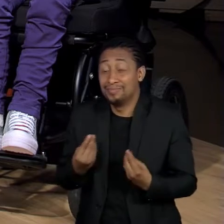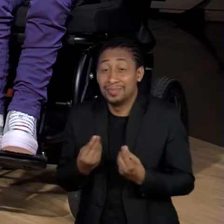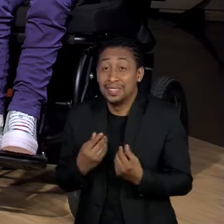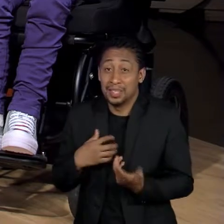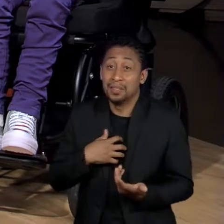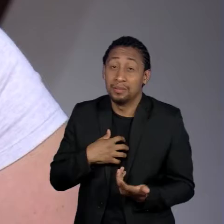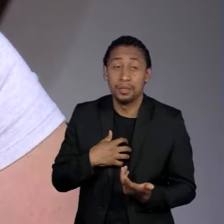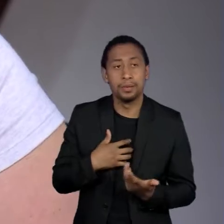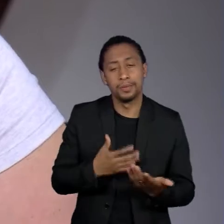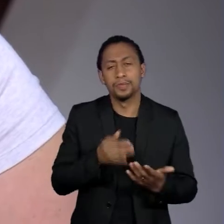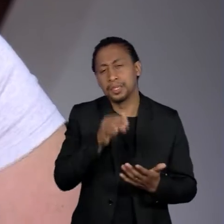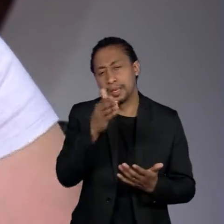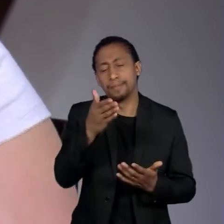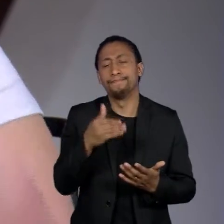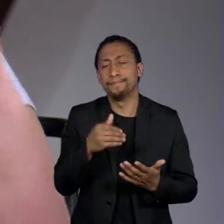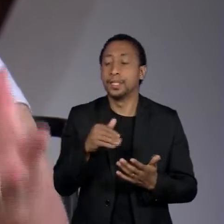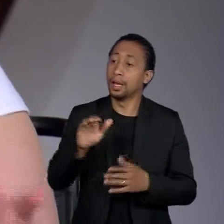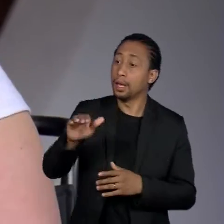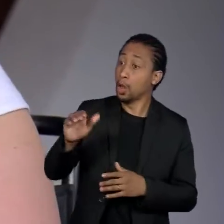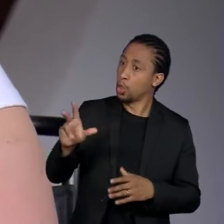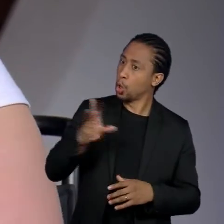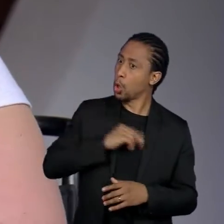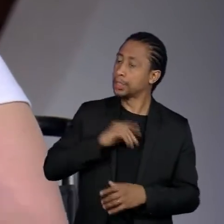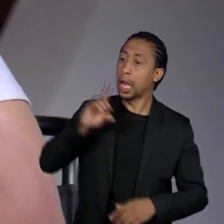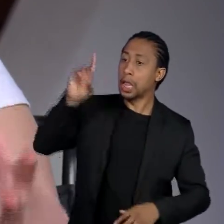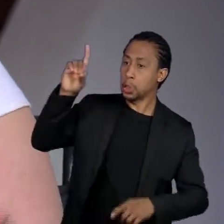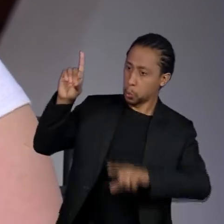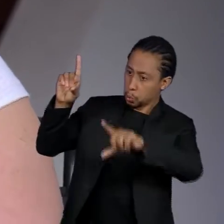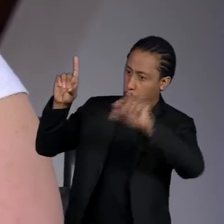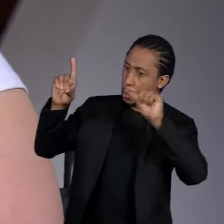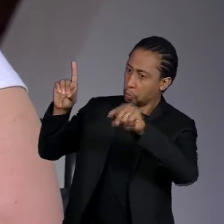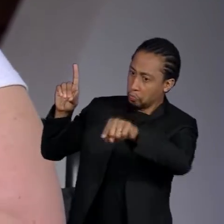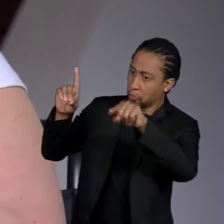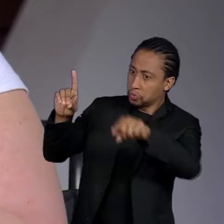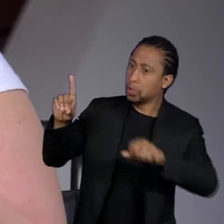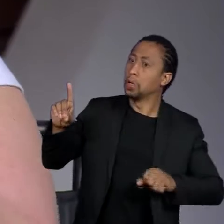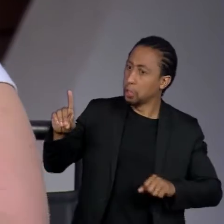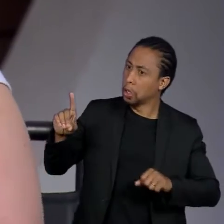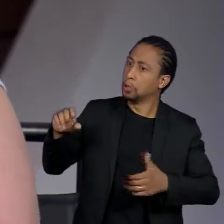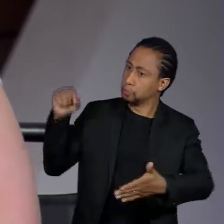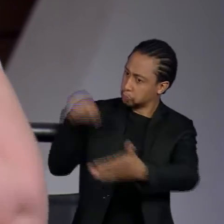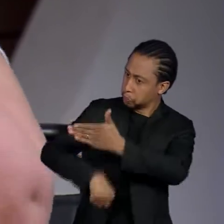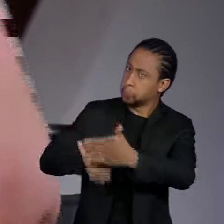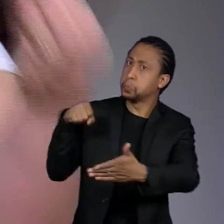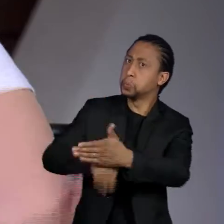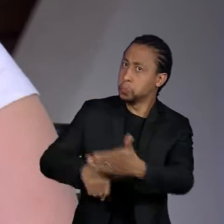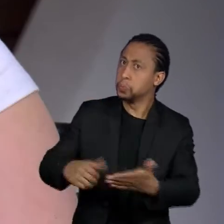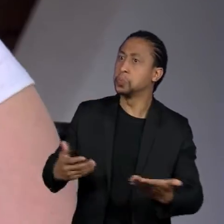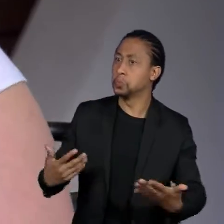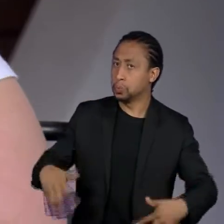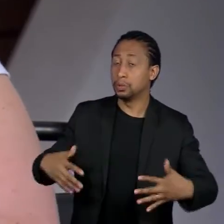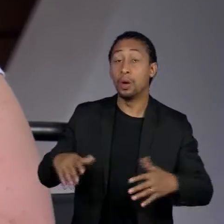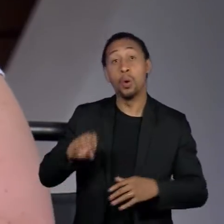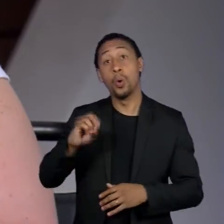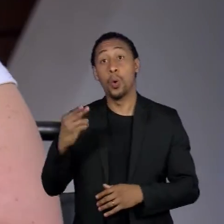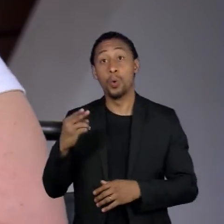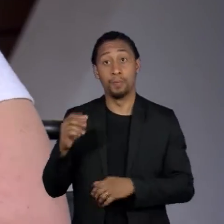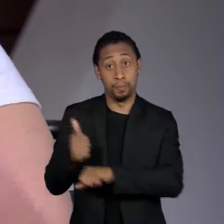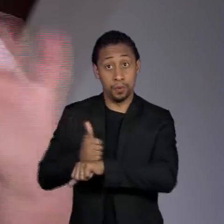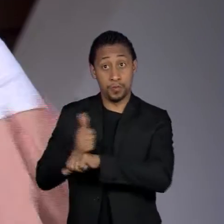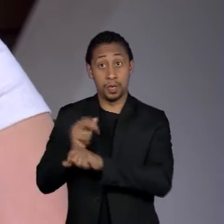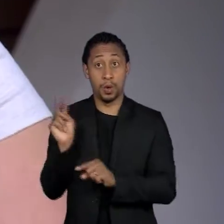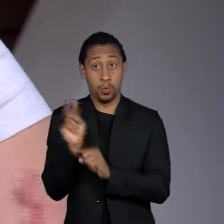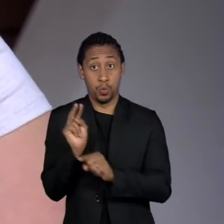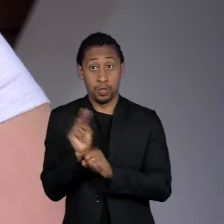com deficiência e fala, nossa, você é escolhido por Deus, você é um guerreiro. Ou então quando você chega para o cuidador dessa pessoa e fala, eu